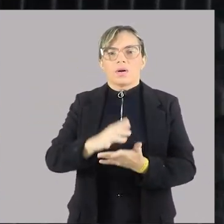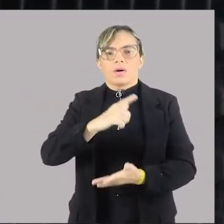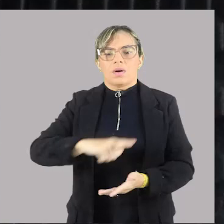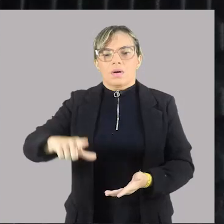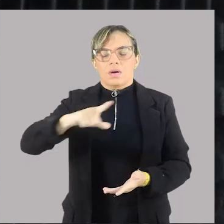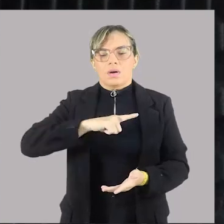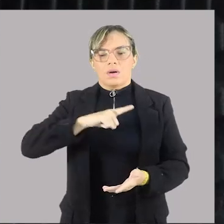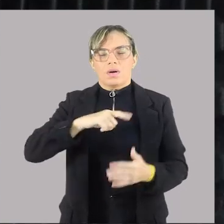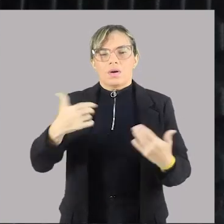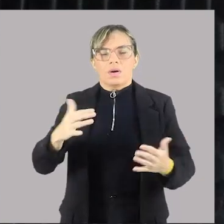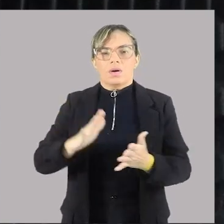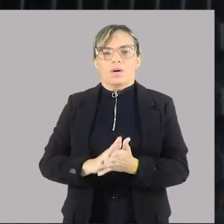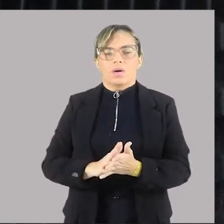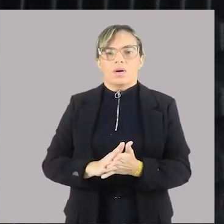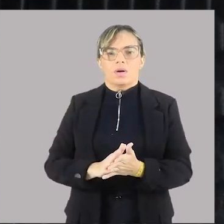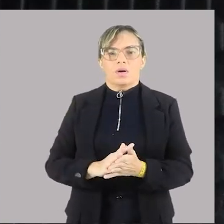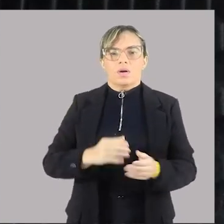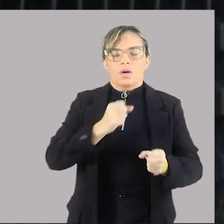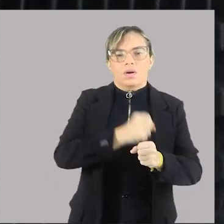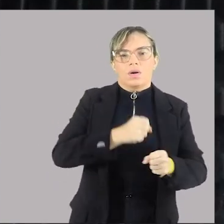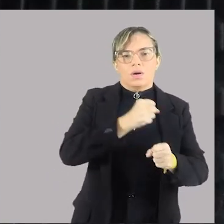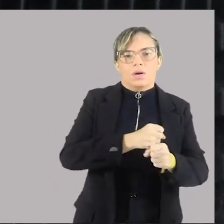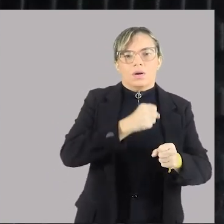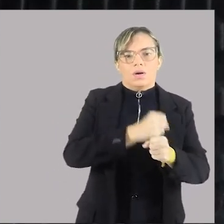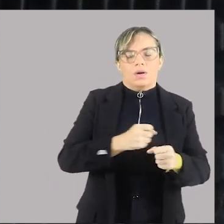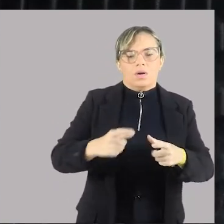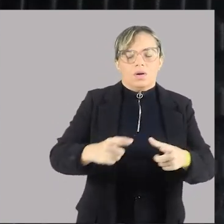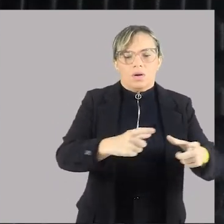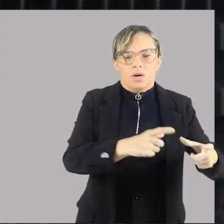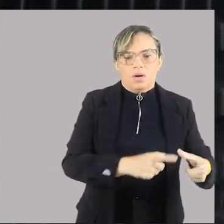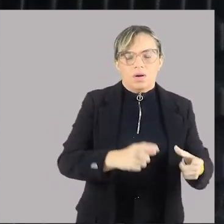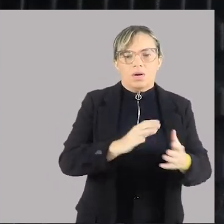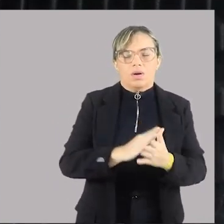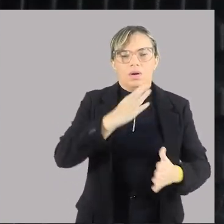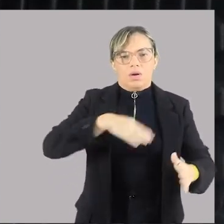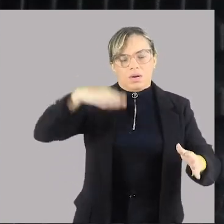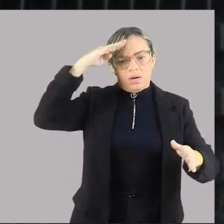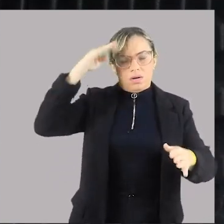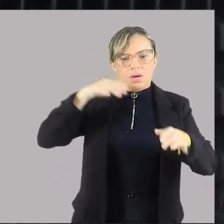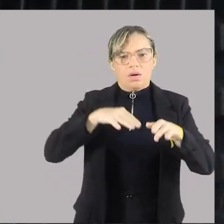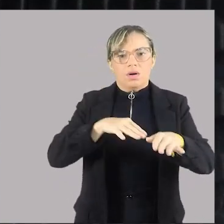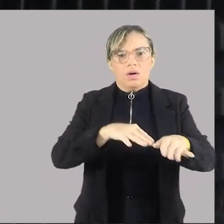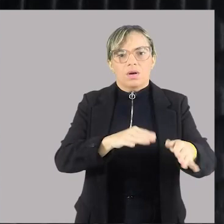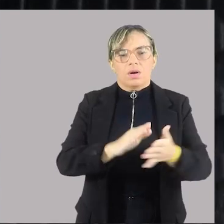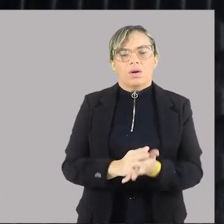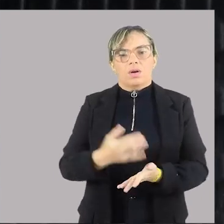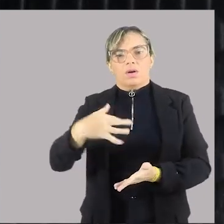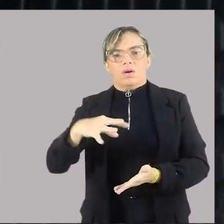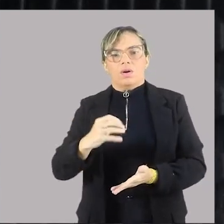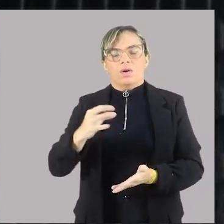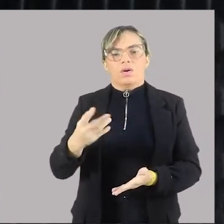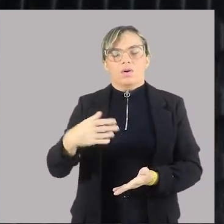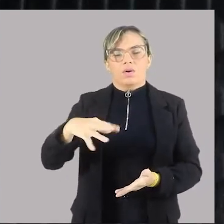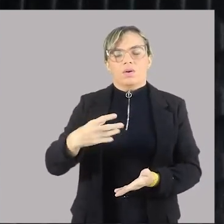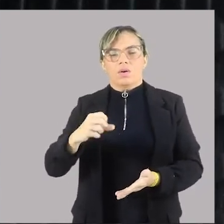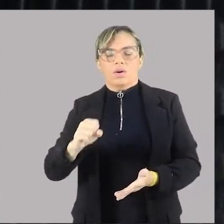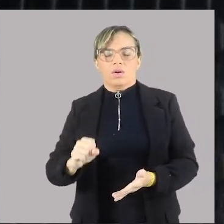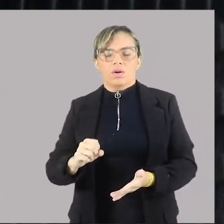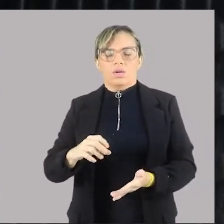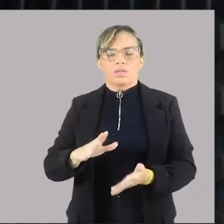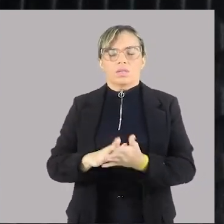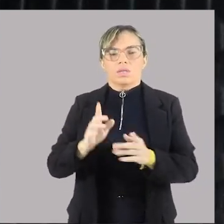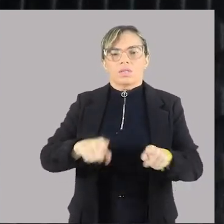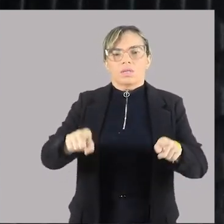apoio para construir bases militares, como construiu, uma no Rio Grande do Norte, Natal, para lutar contra o Japão na Segunda